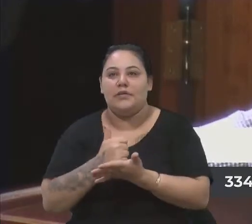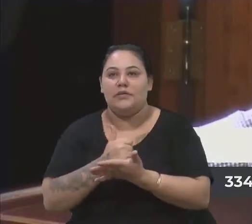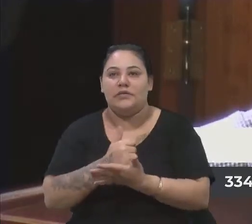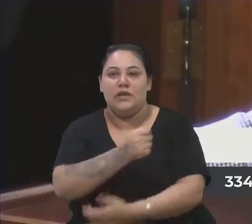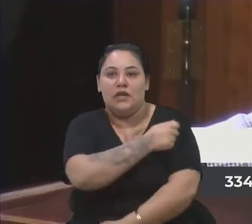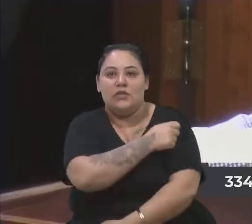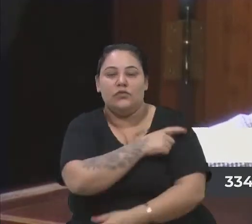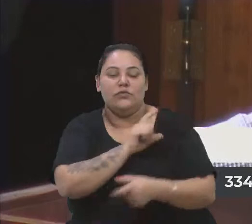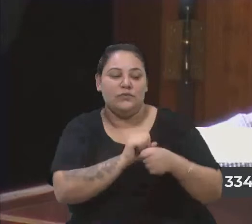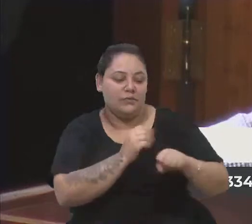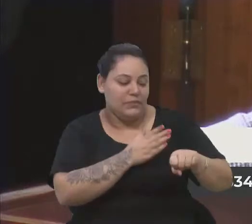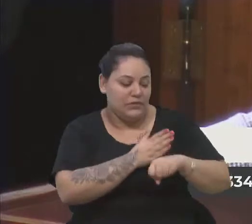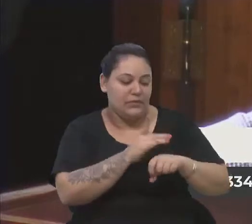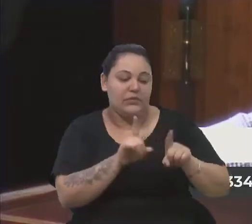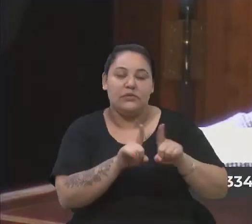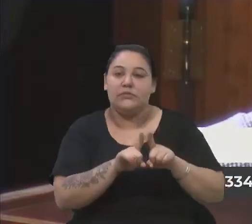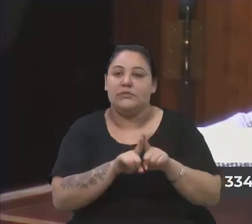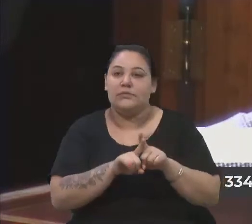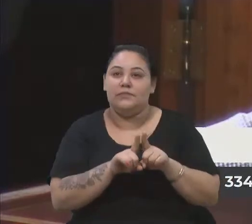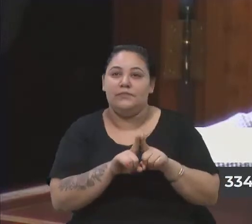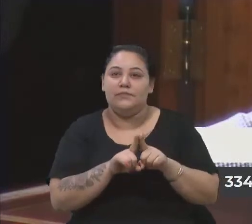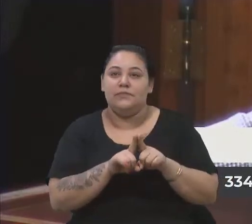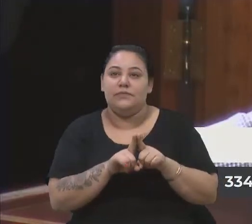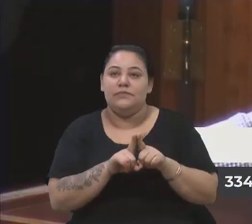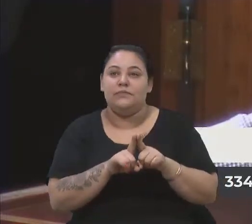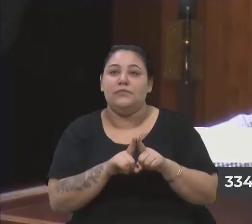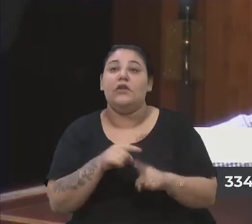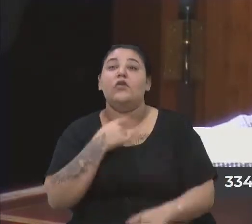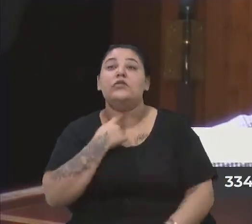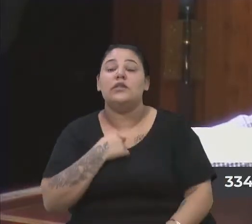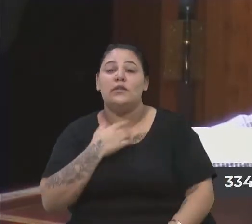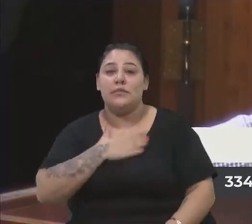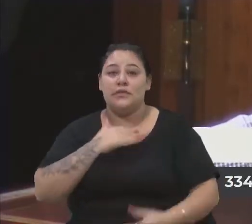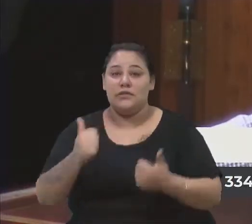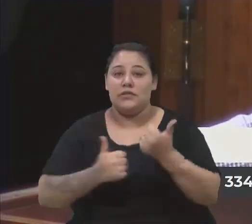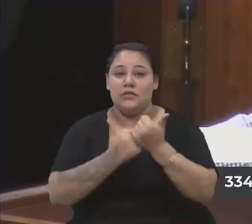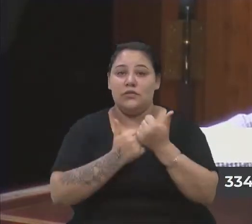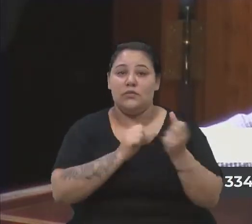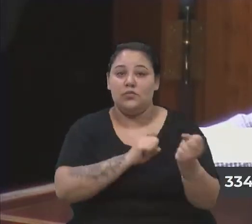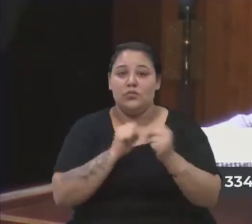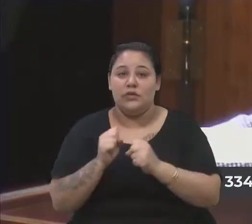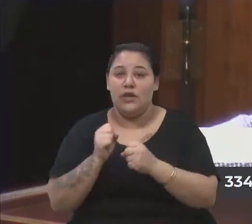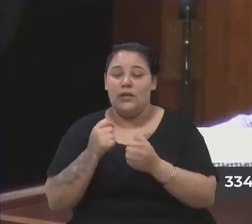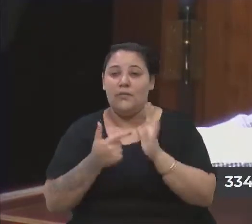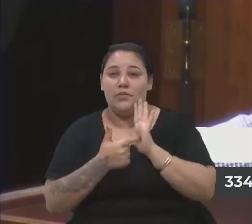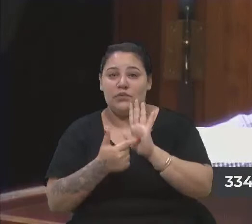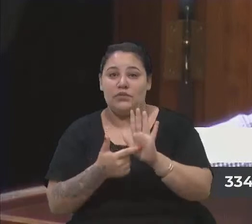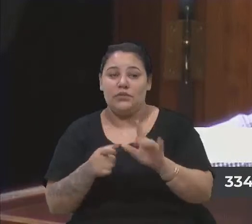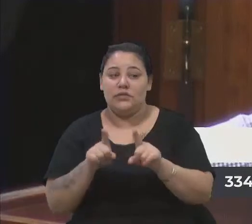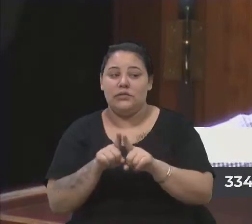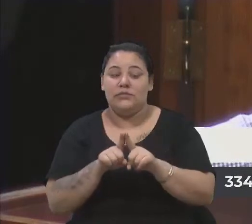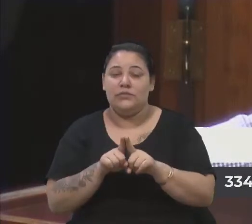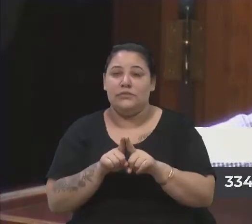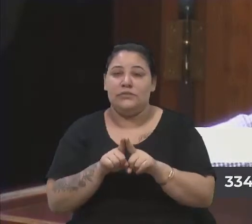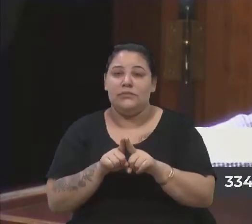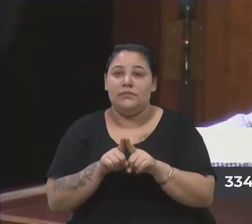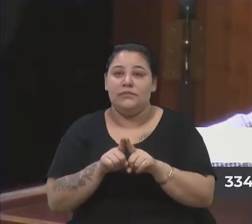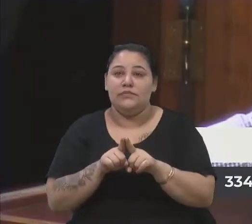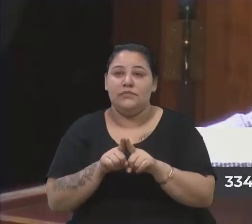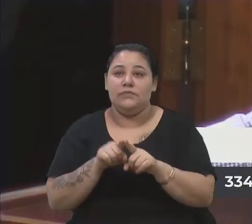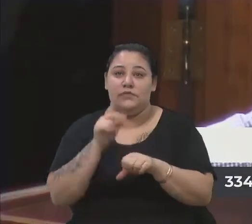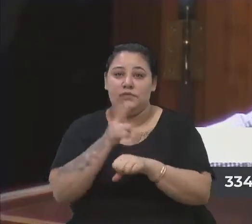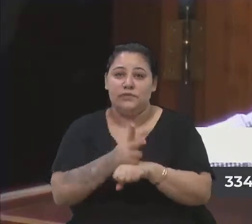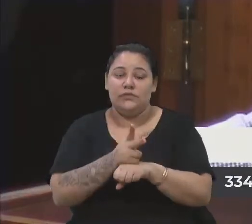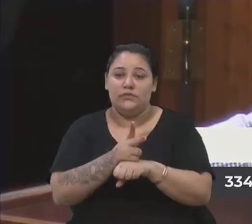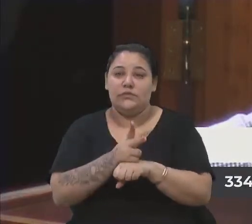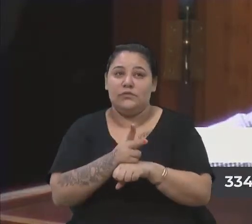fazendo parte. Eu gostaria que a minha assessora Adriane, se ela puder mostrar pelo menos parte do vídeo